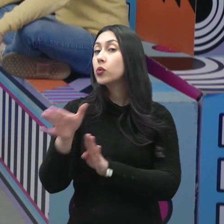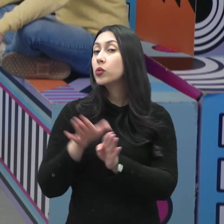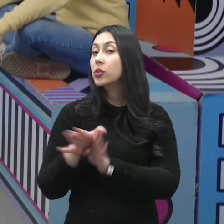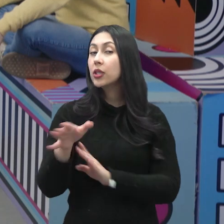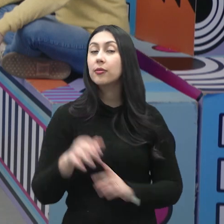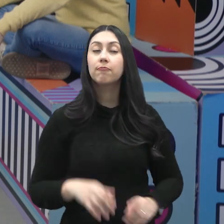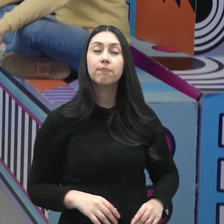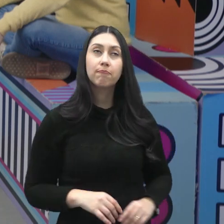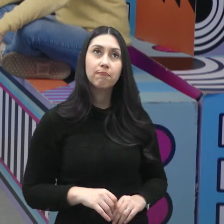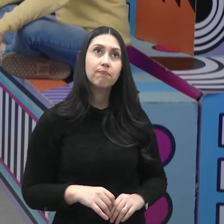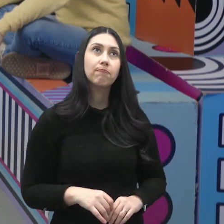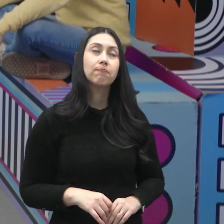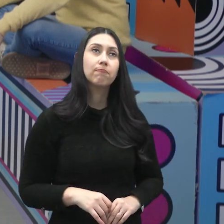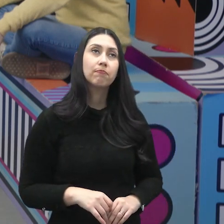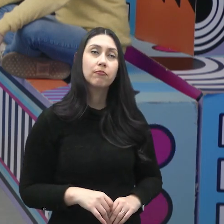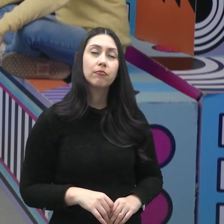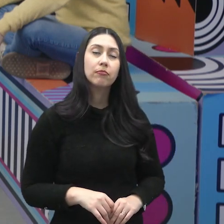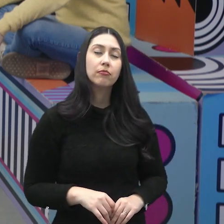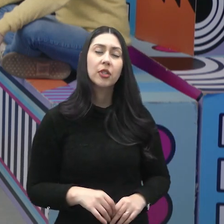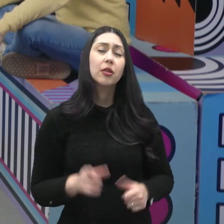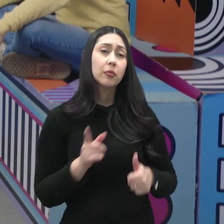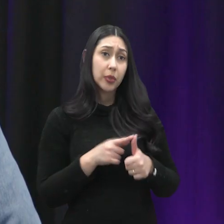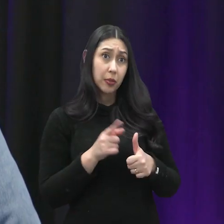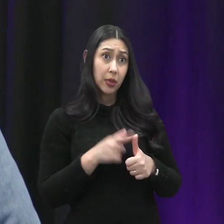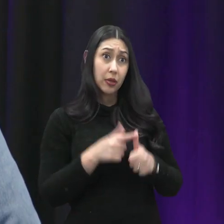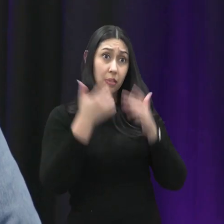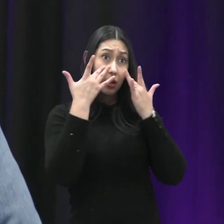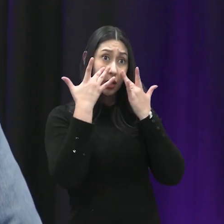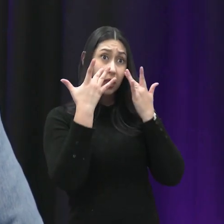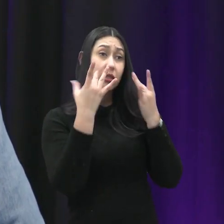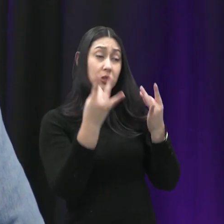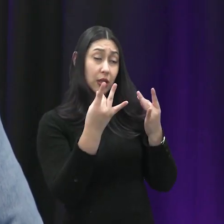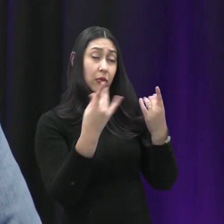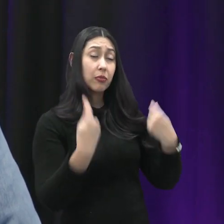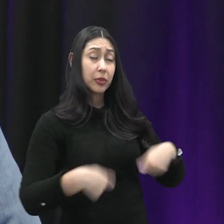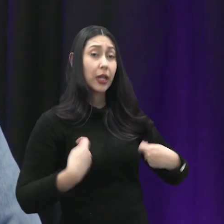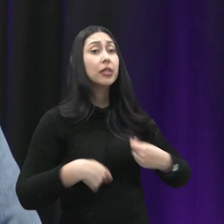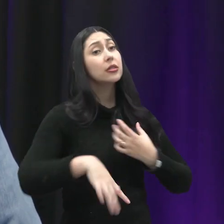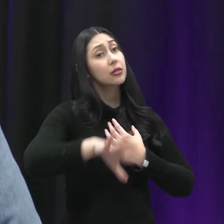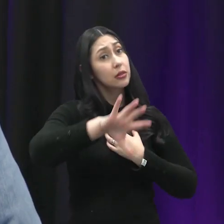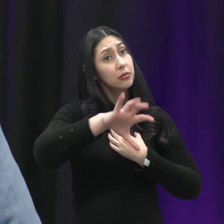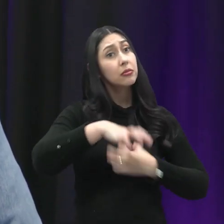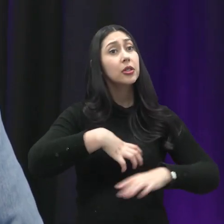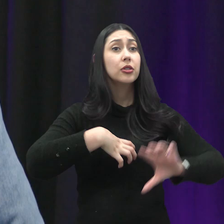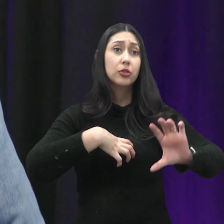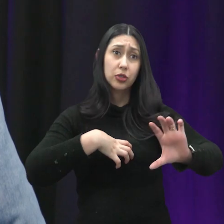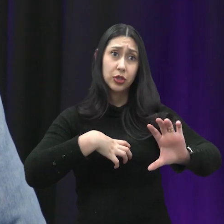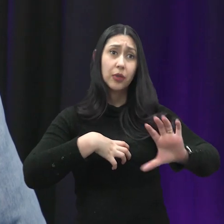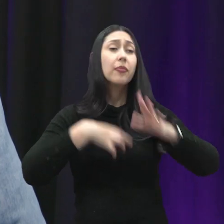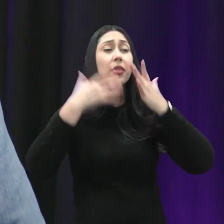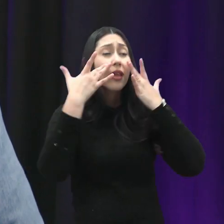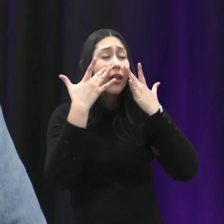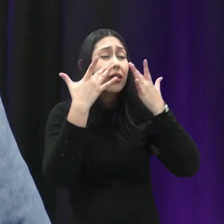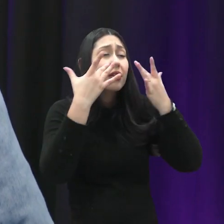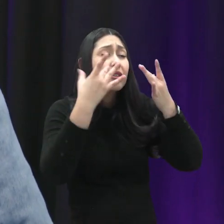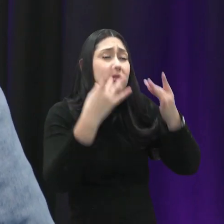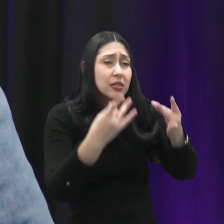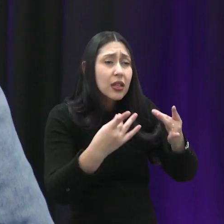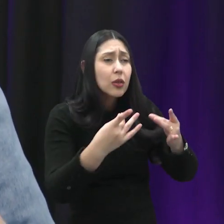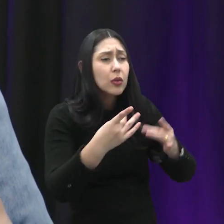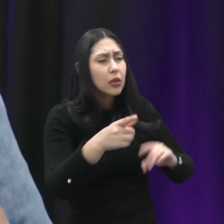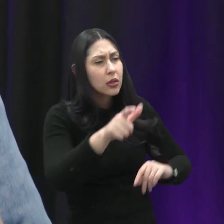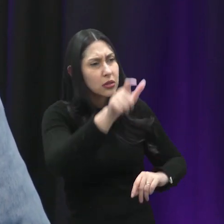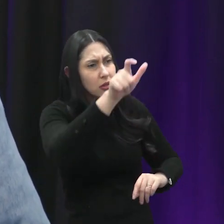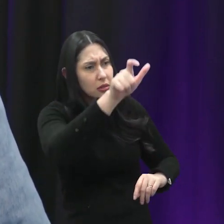final? Olha, primeiro escute, humanize esse olhar. Né? Preste atenção no que